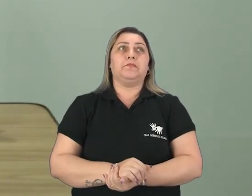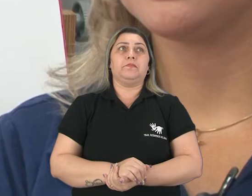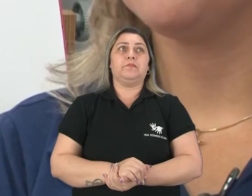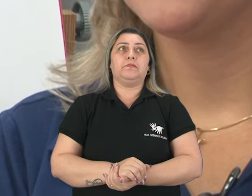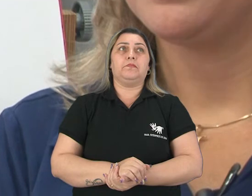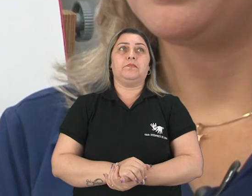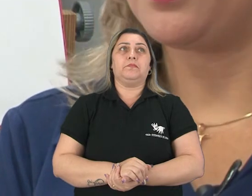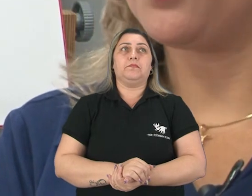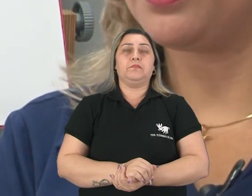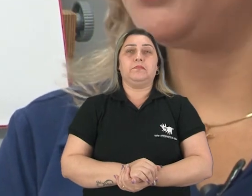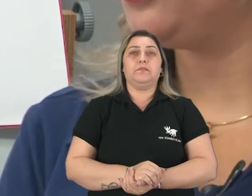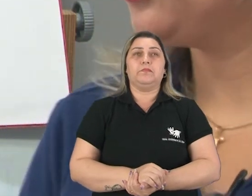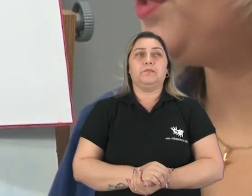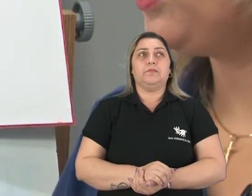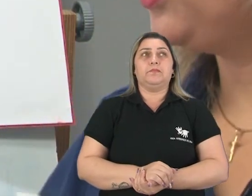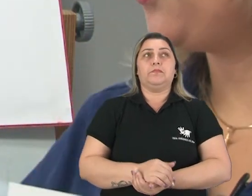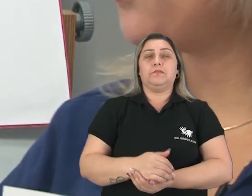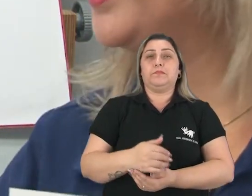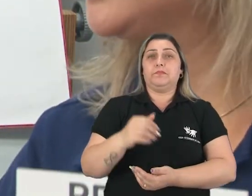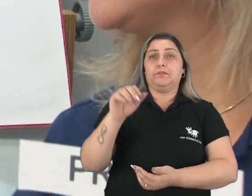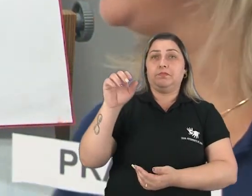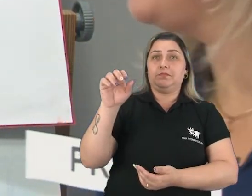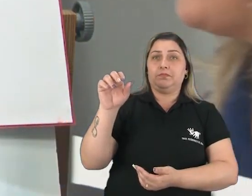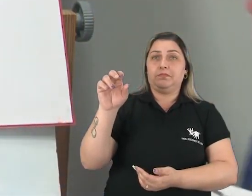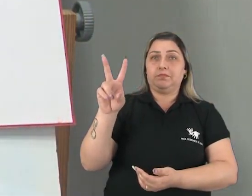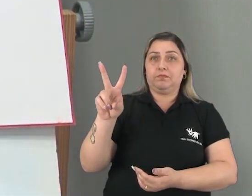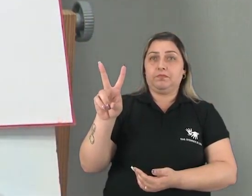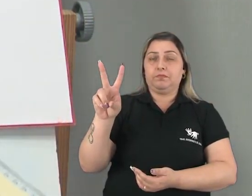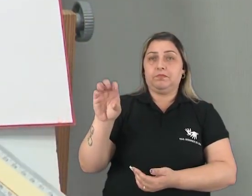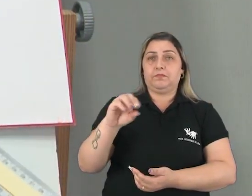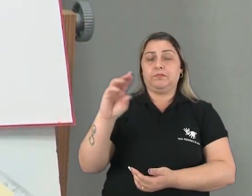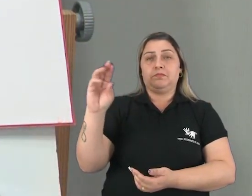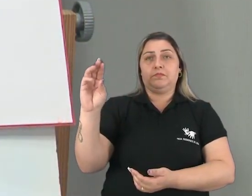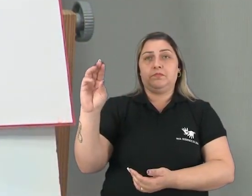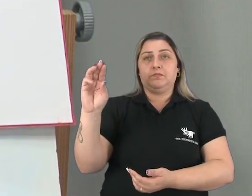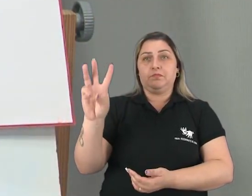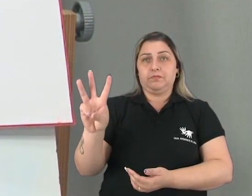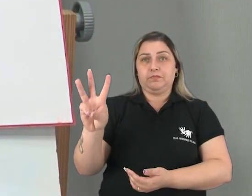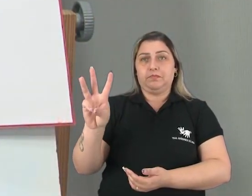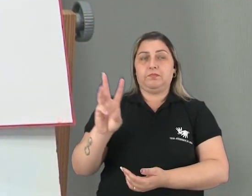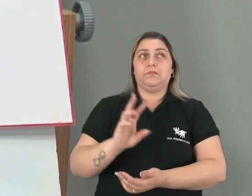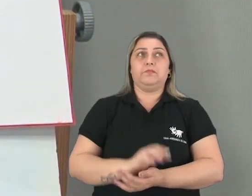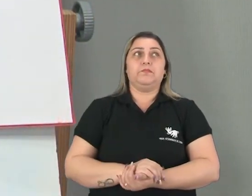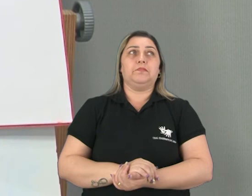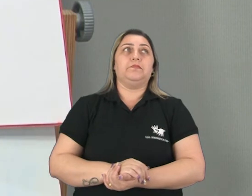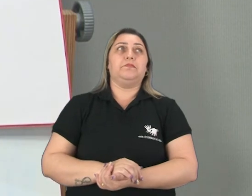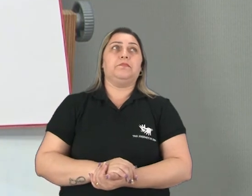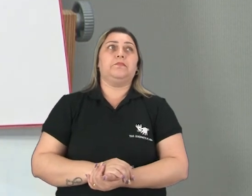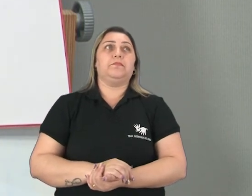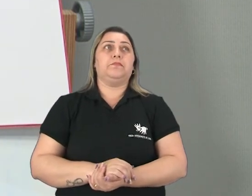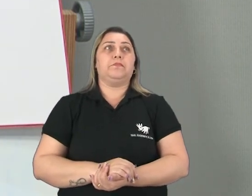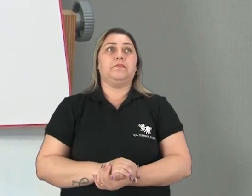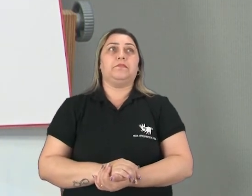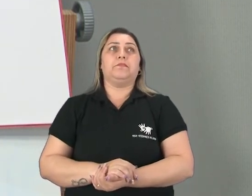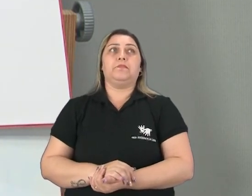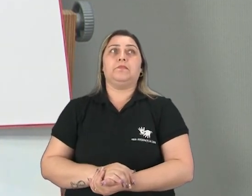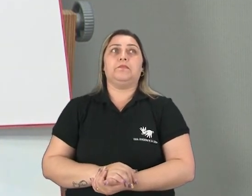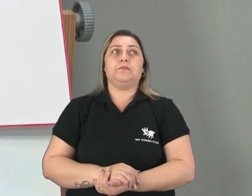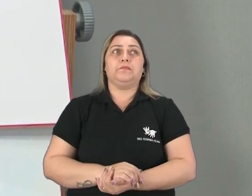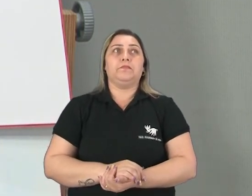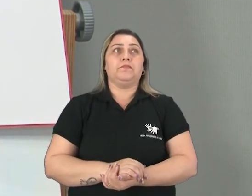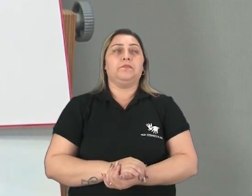A praça é o caminho número 2 ou é o caminho número 3?